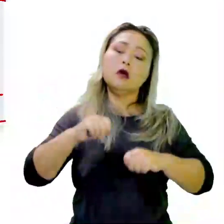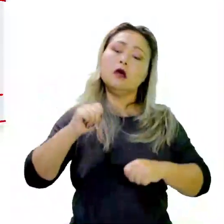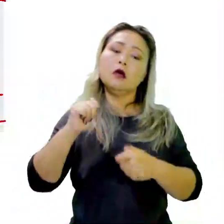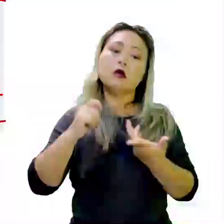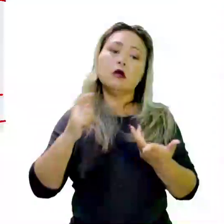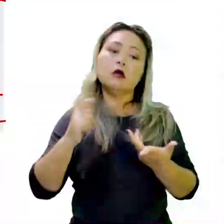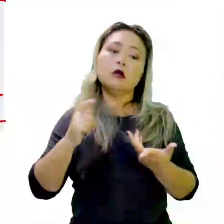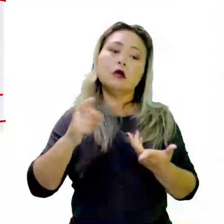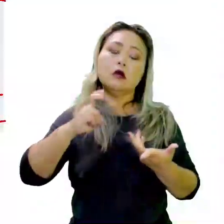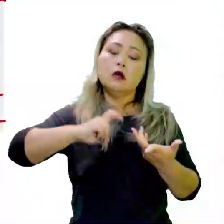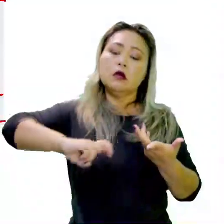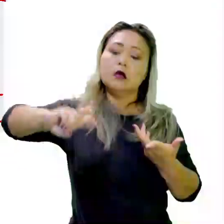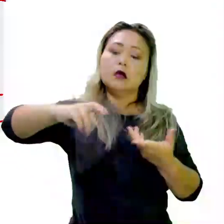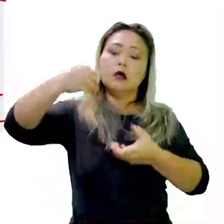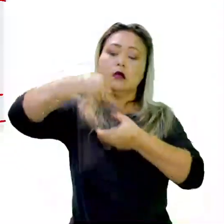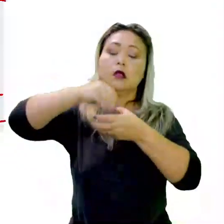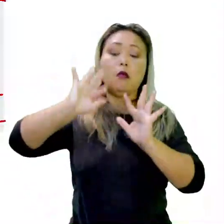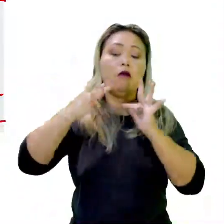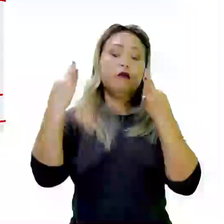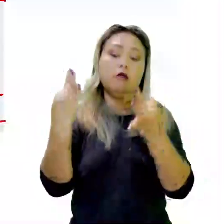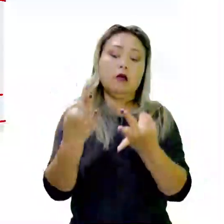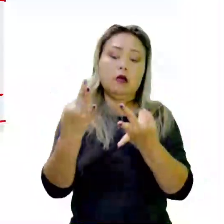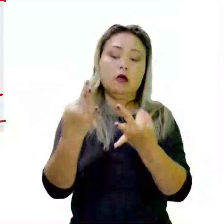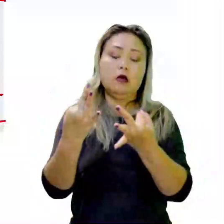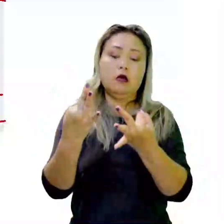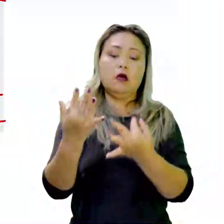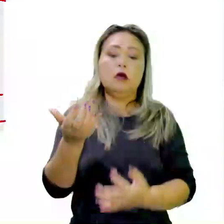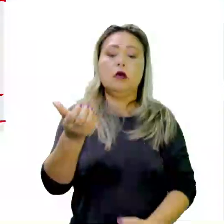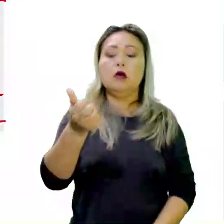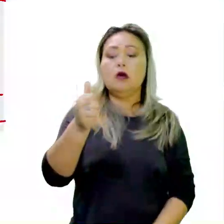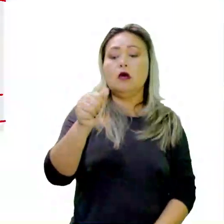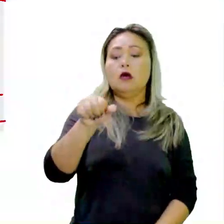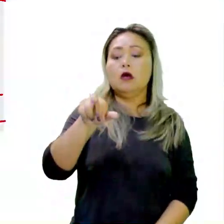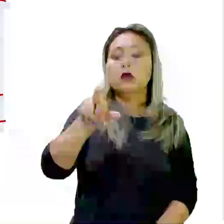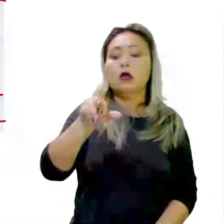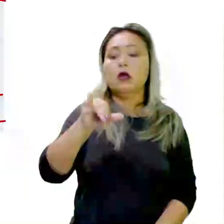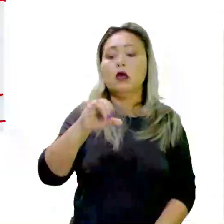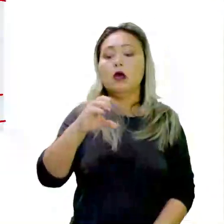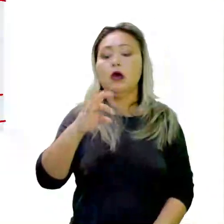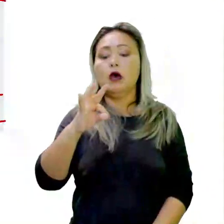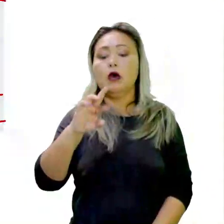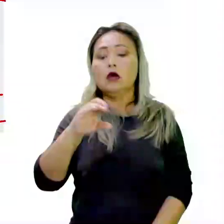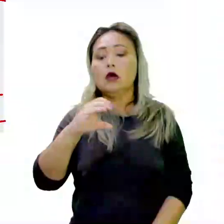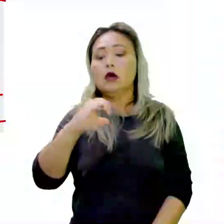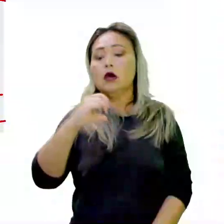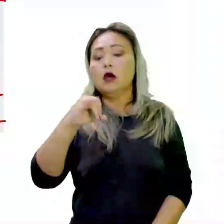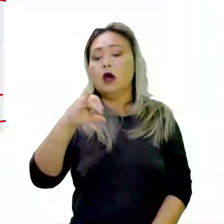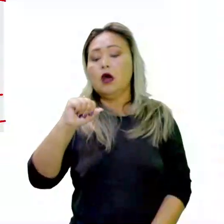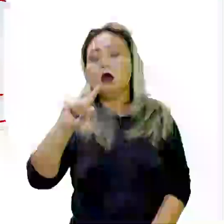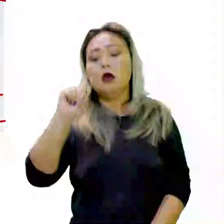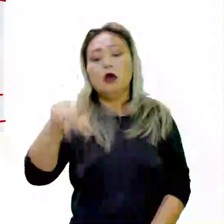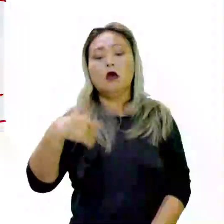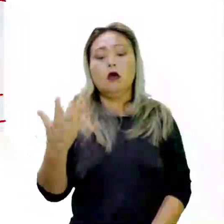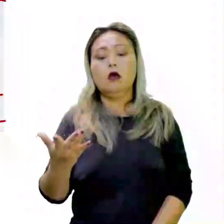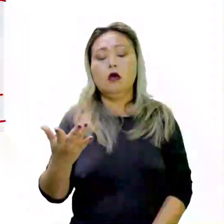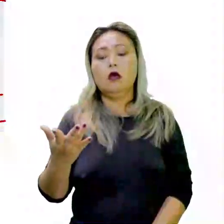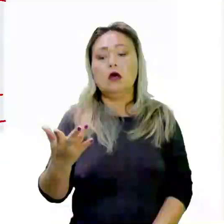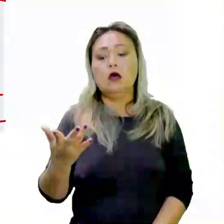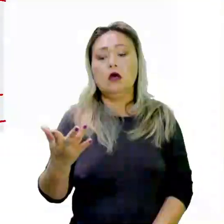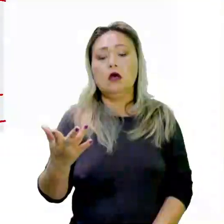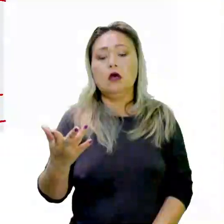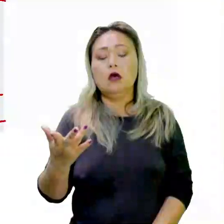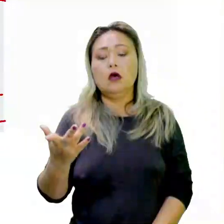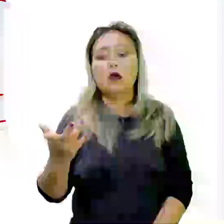uma moça que faz parte aí de uma família aristocrácia. Então, é uma arte que